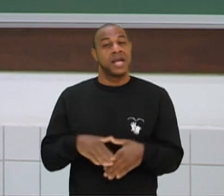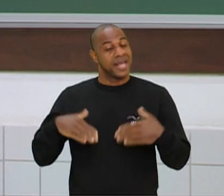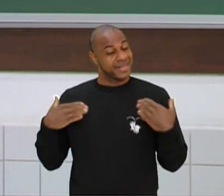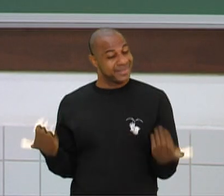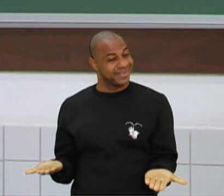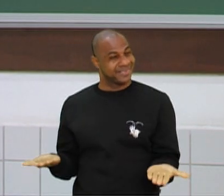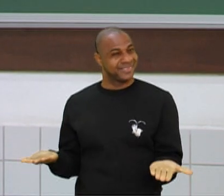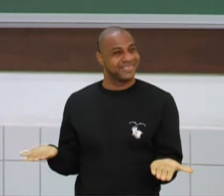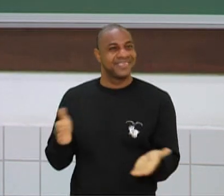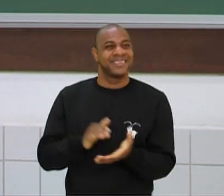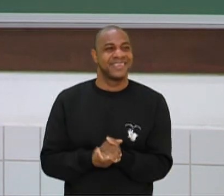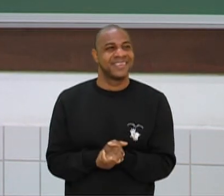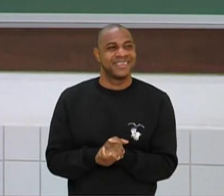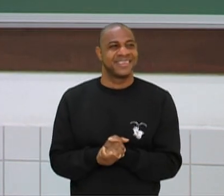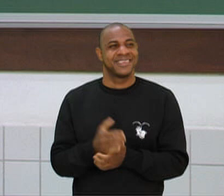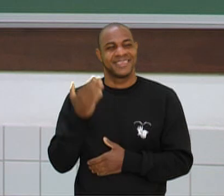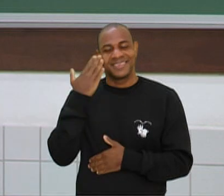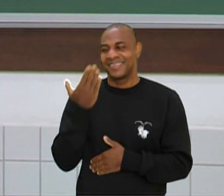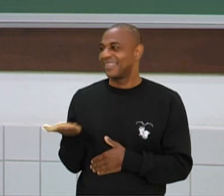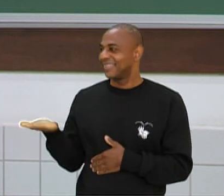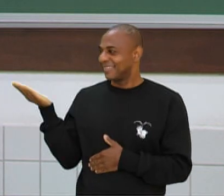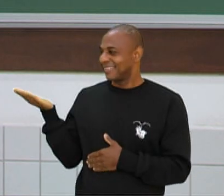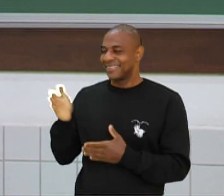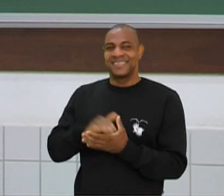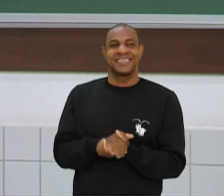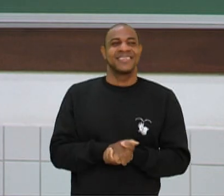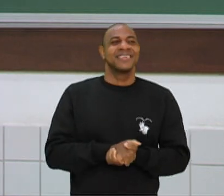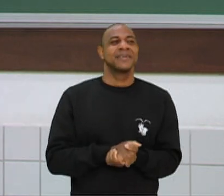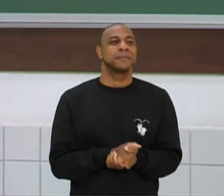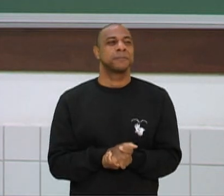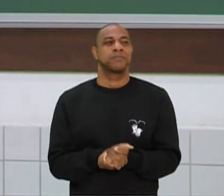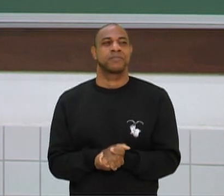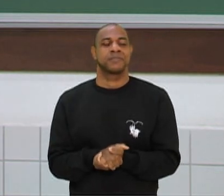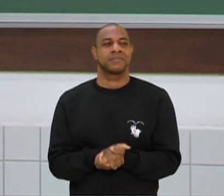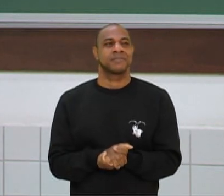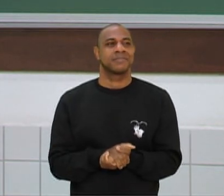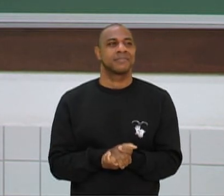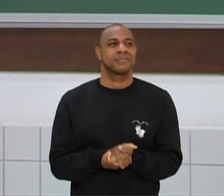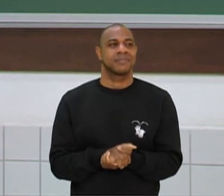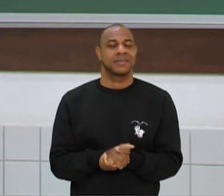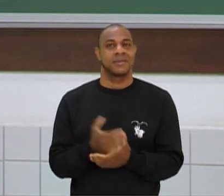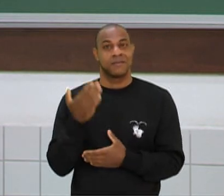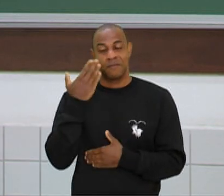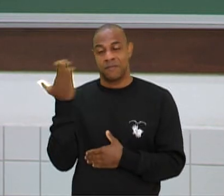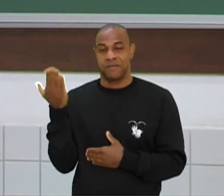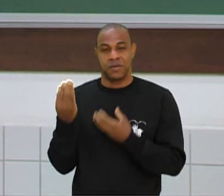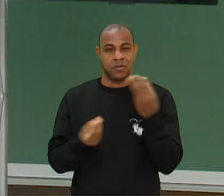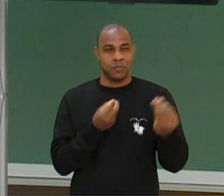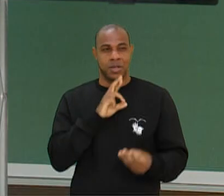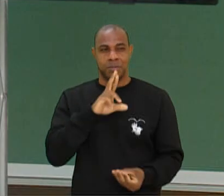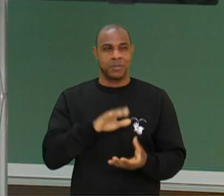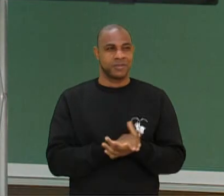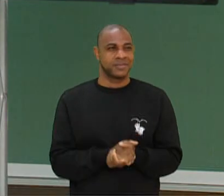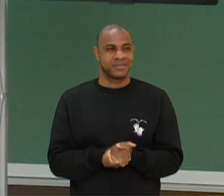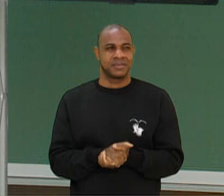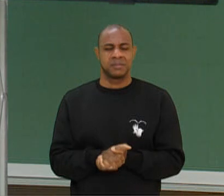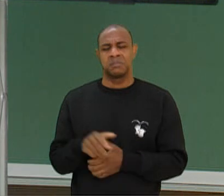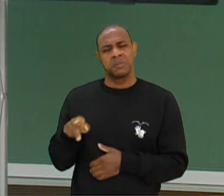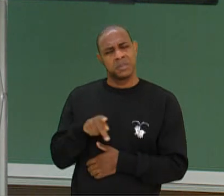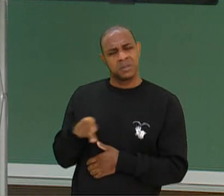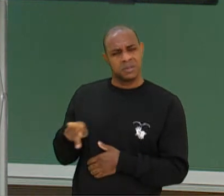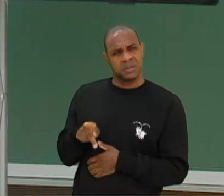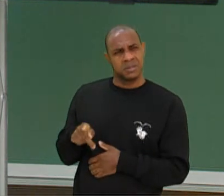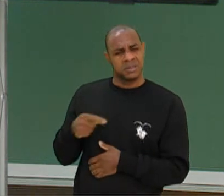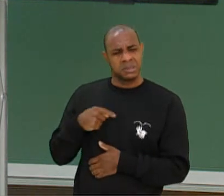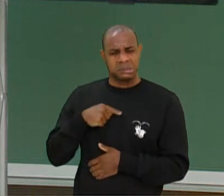Então, galerinha, was it easy? Yes, teacher! Very good! Vamos dar uma olhada então. Teacher, mas eu